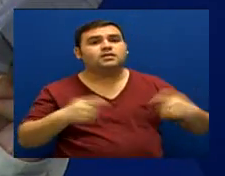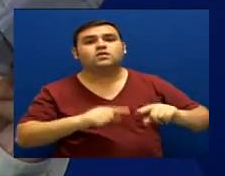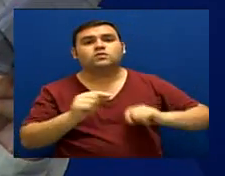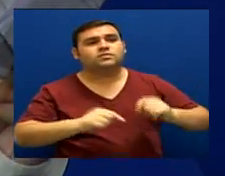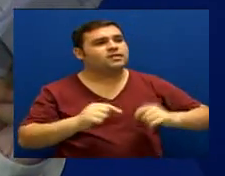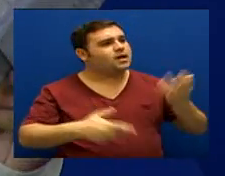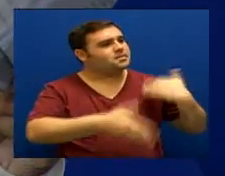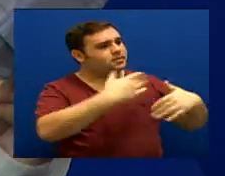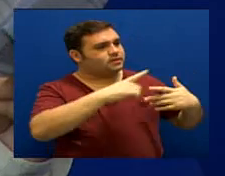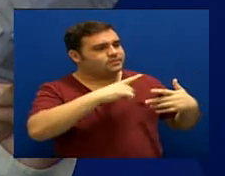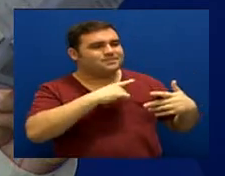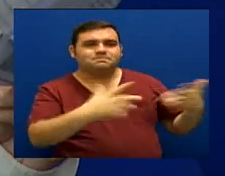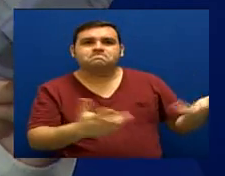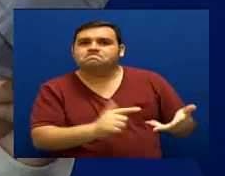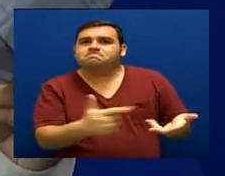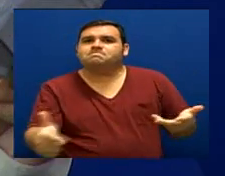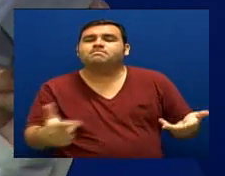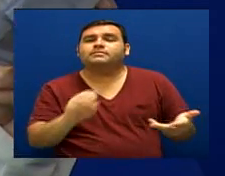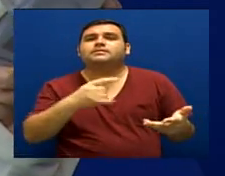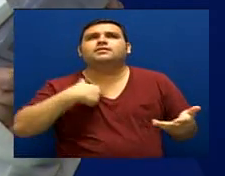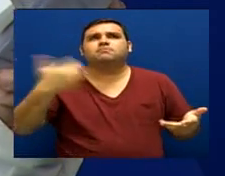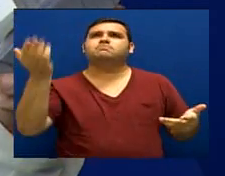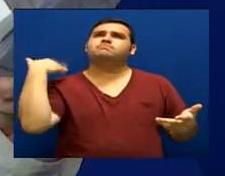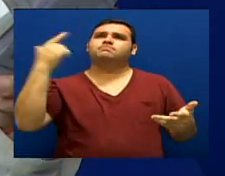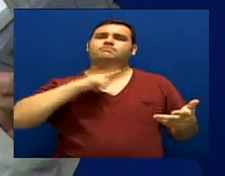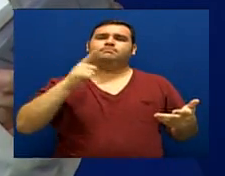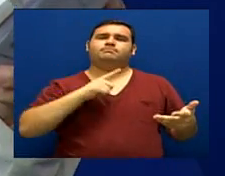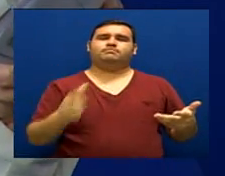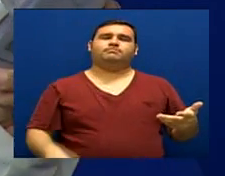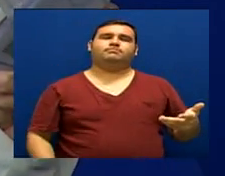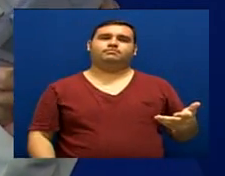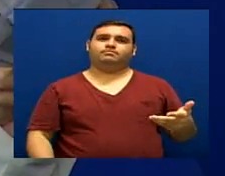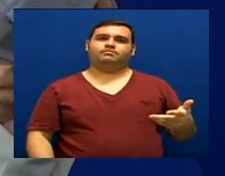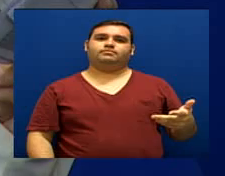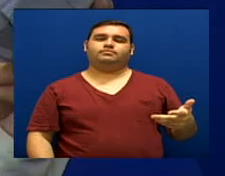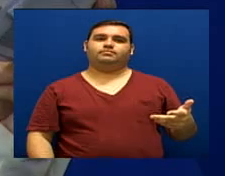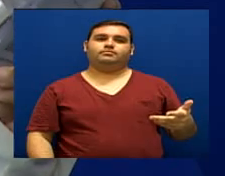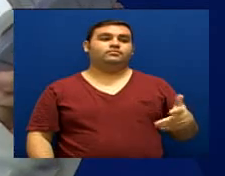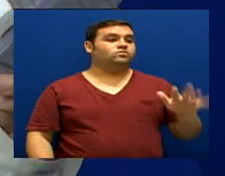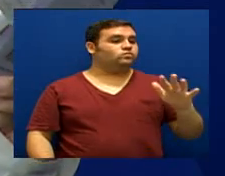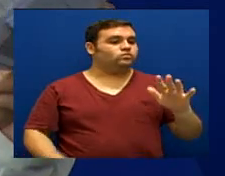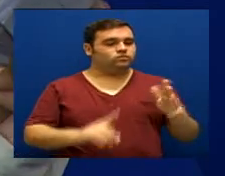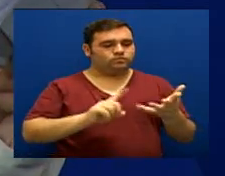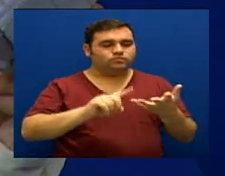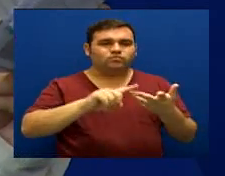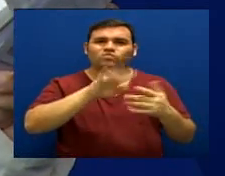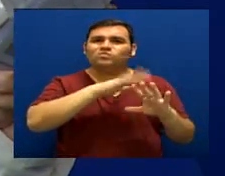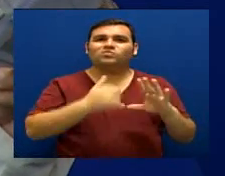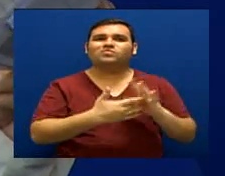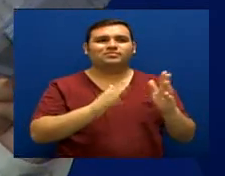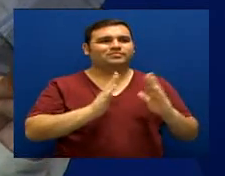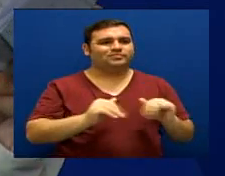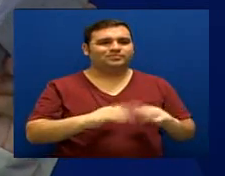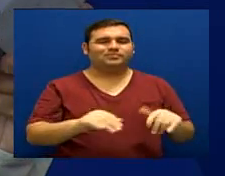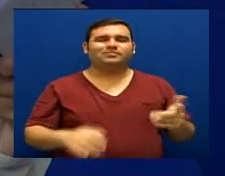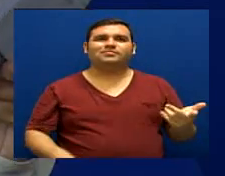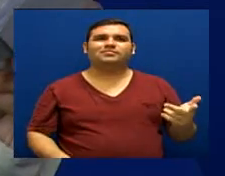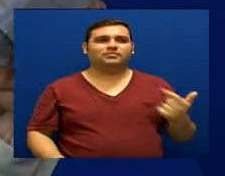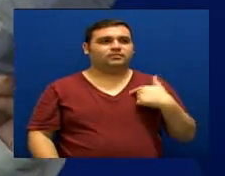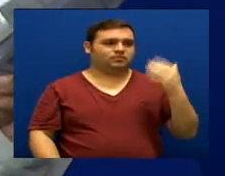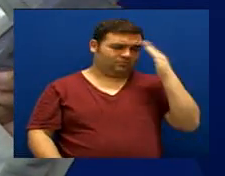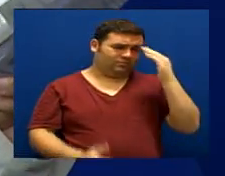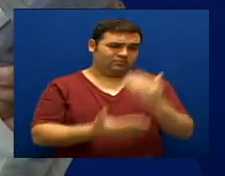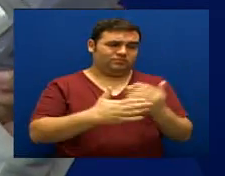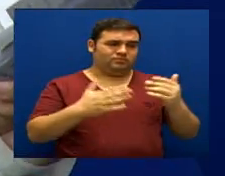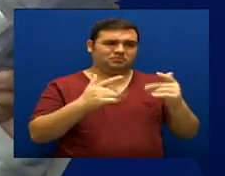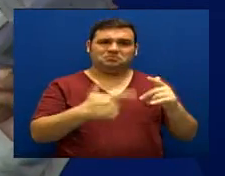foi se eu tinha dotação tinha a todas as fases que pede a e não fiz